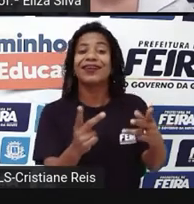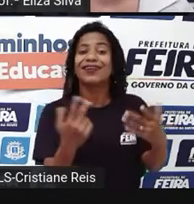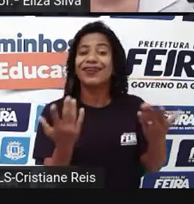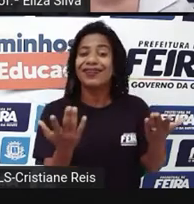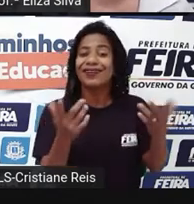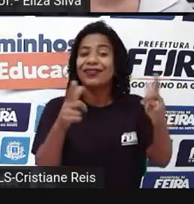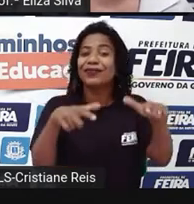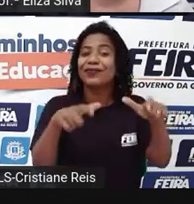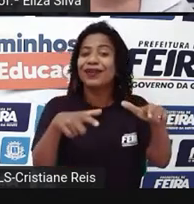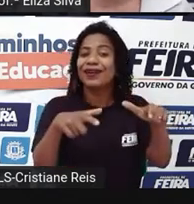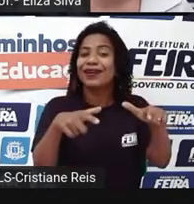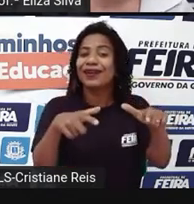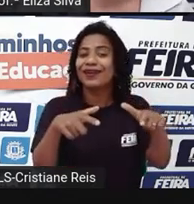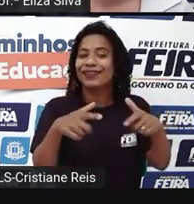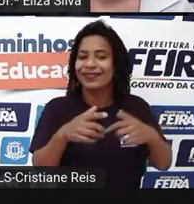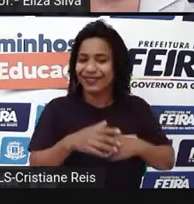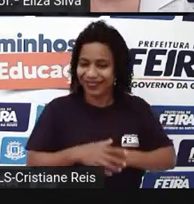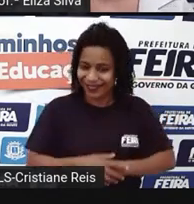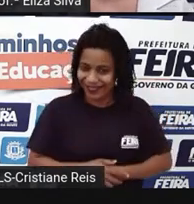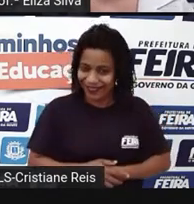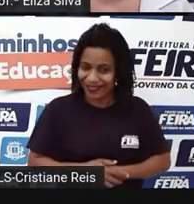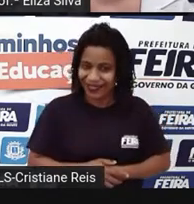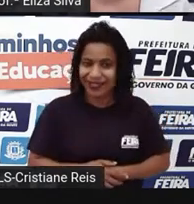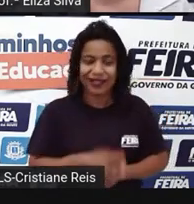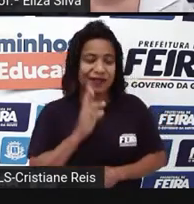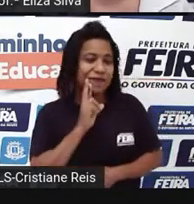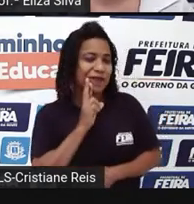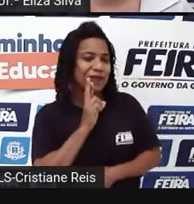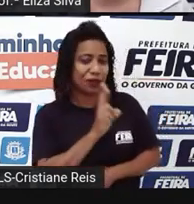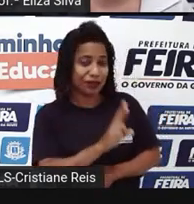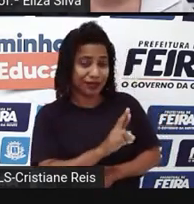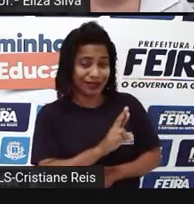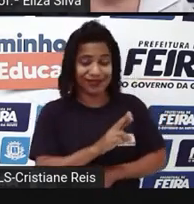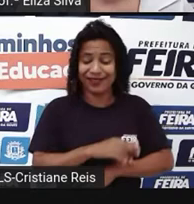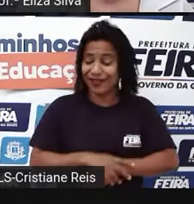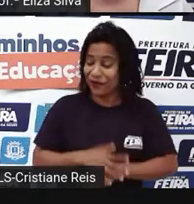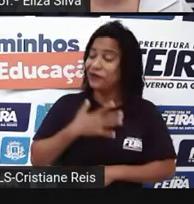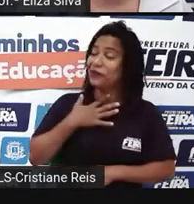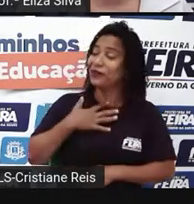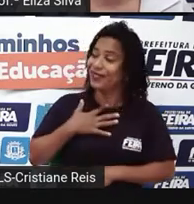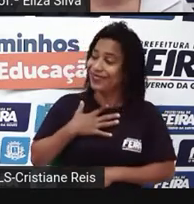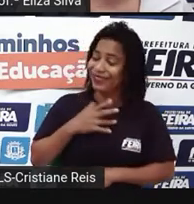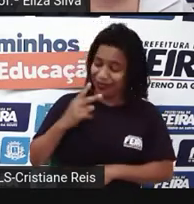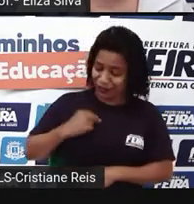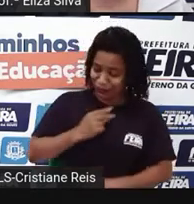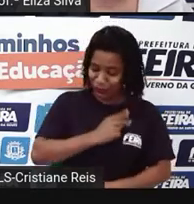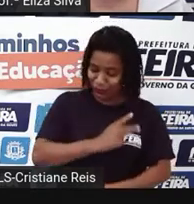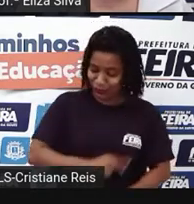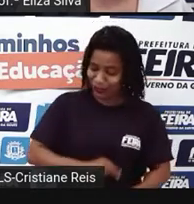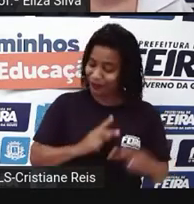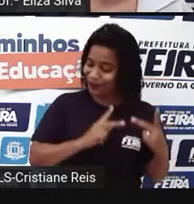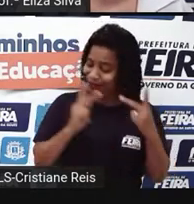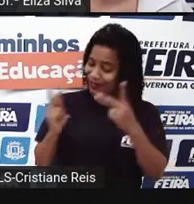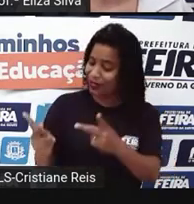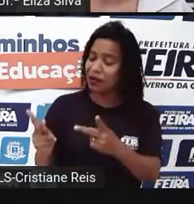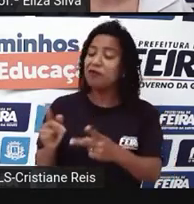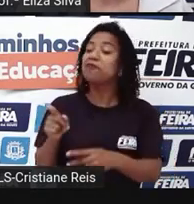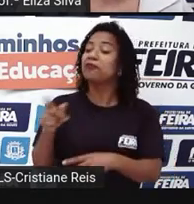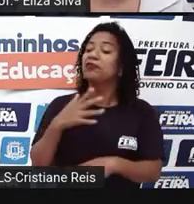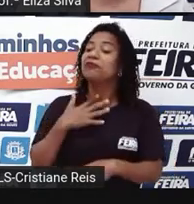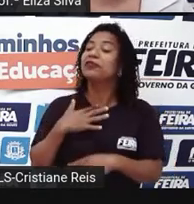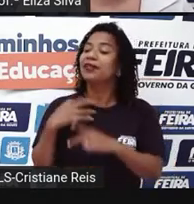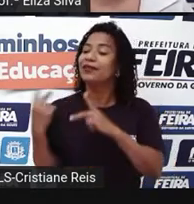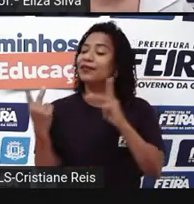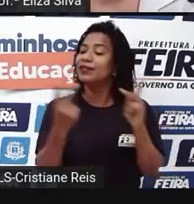I'd like to visit China. Eu gostaria de visitar a China. And you? E você?